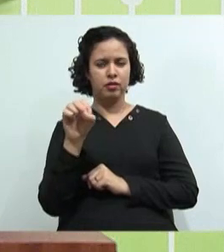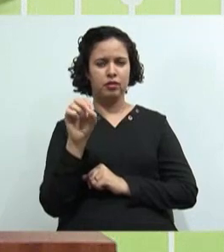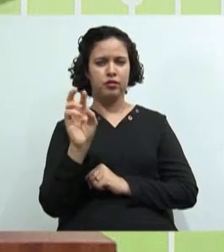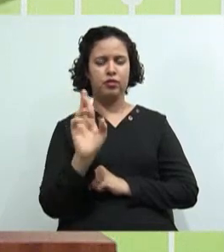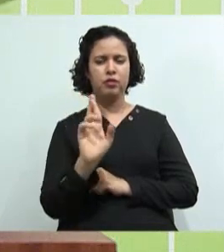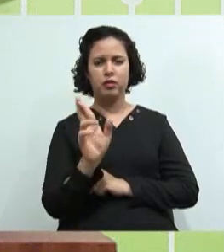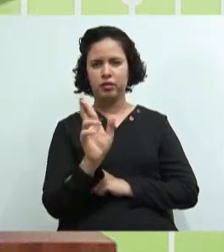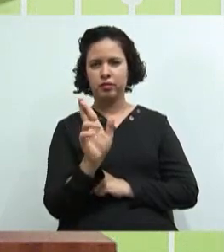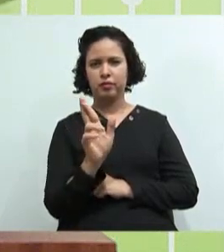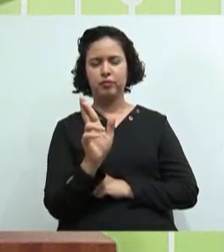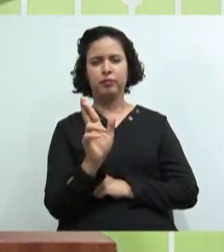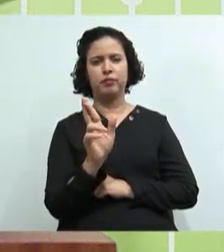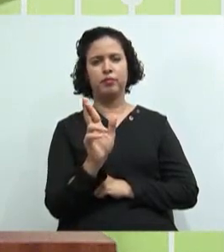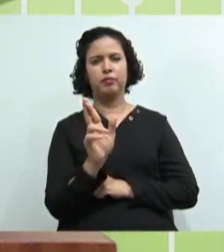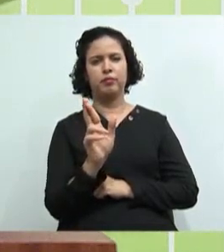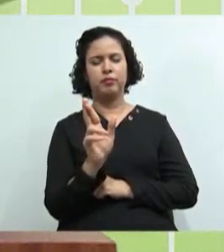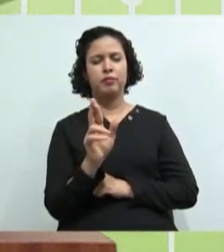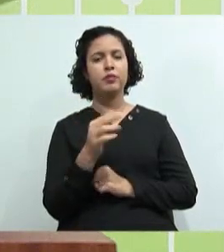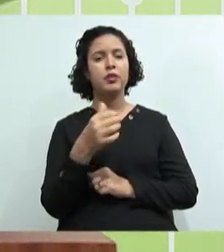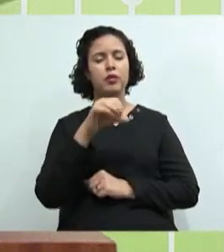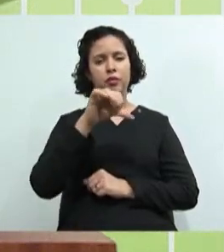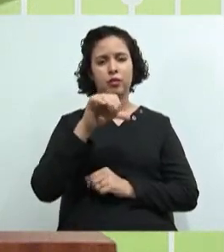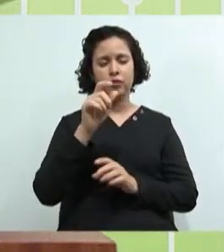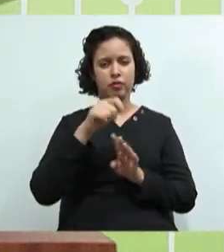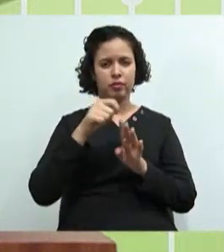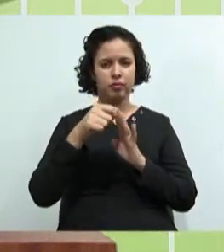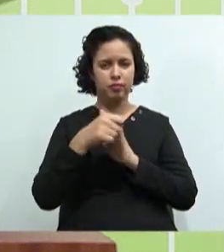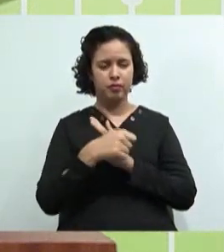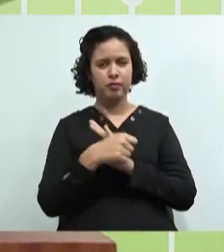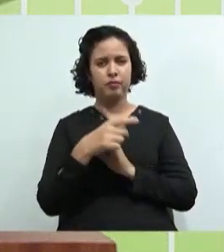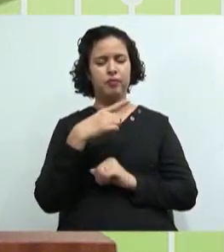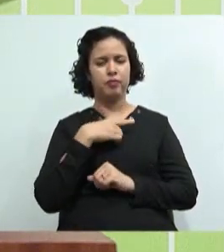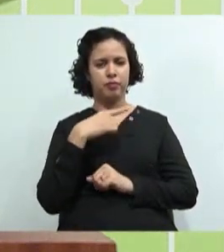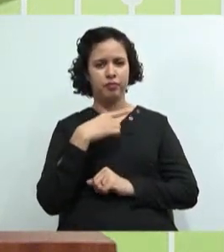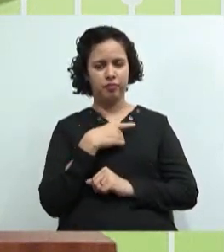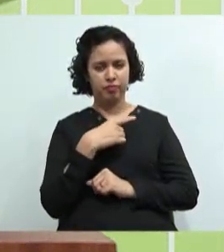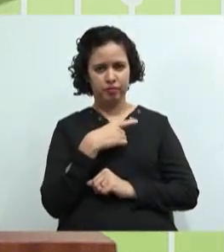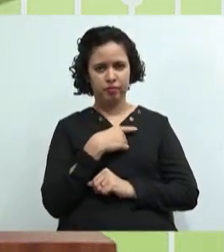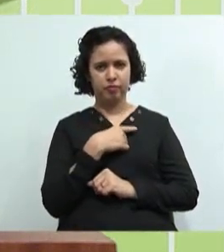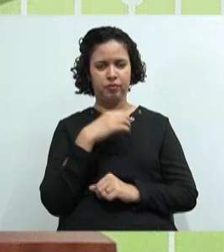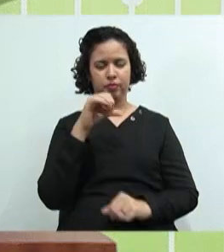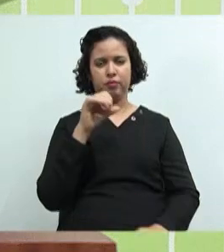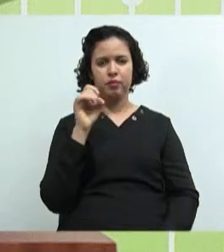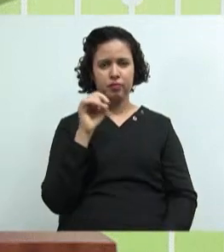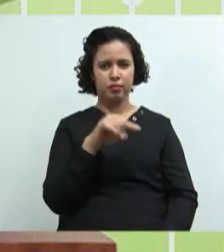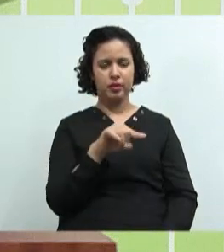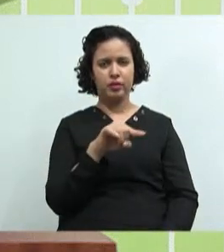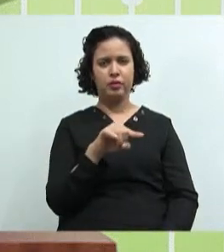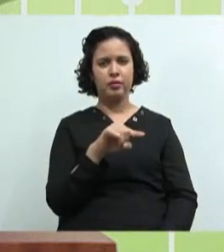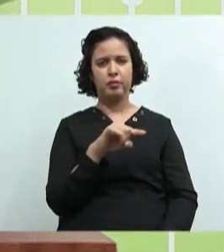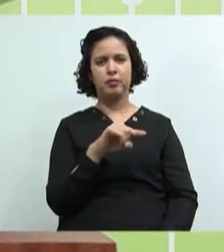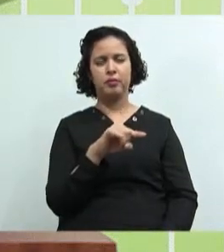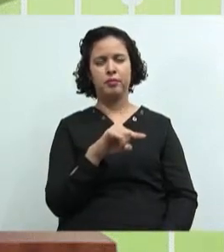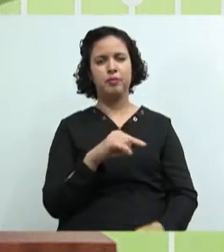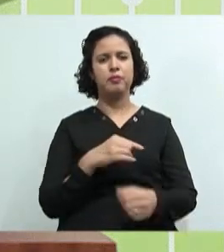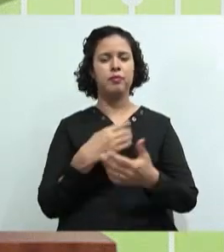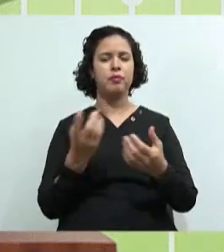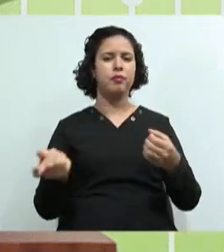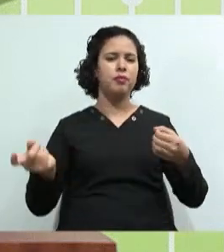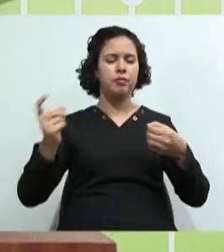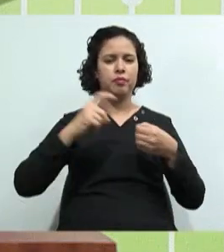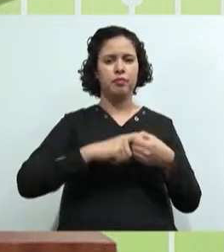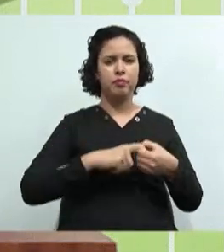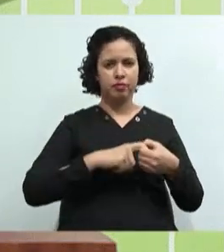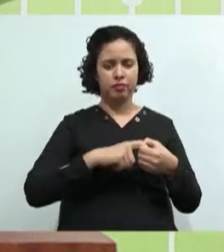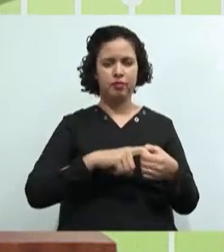6 mil que era para me ter. Então, nos 9 meses do ano, eu já terei completado os R$ 9.000. E aí, basta eu voltar de novo